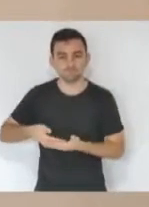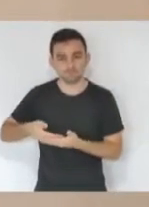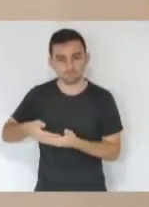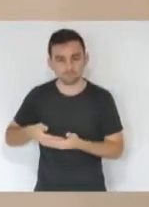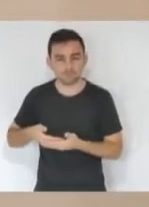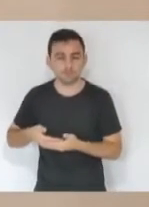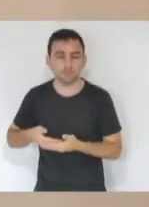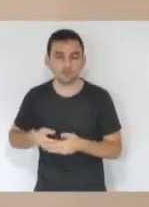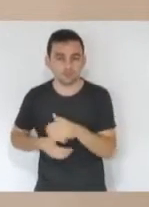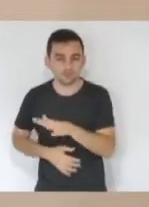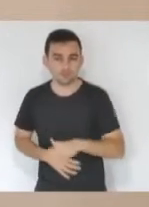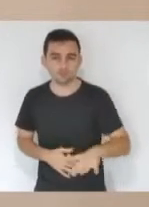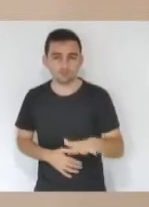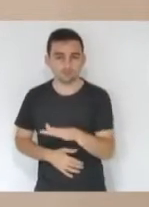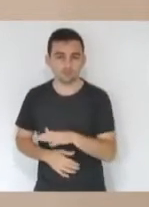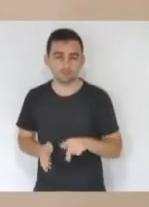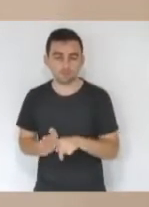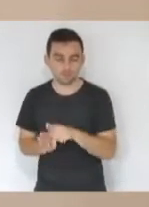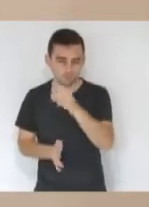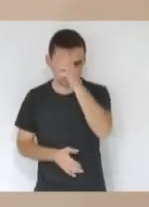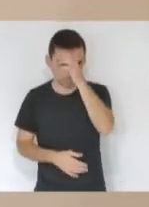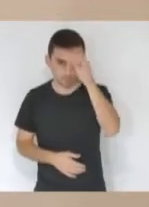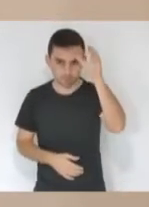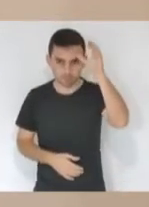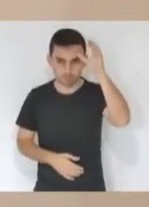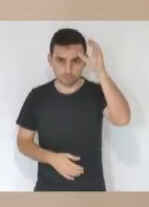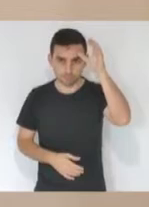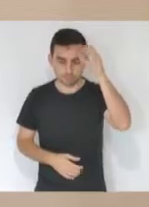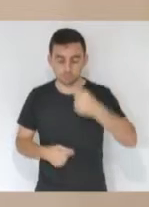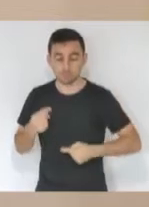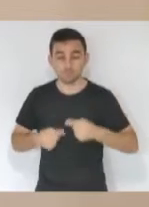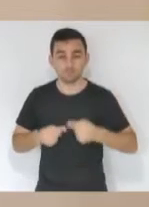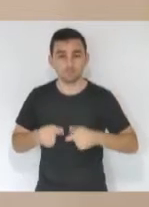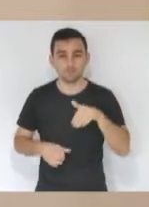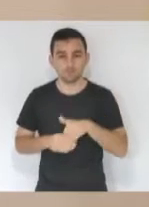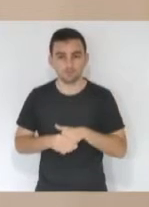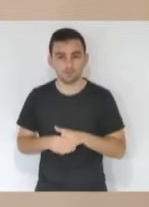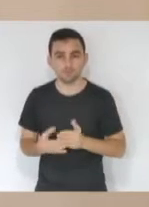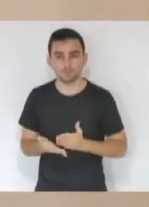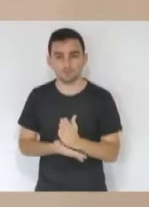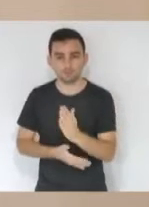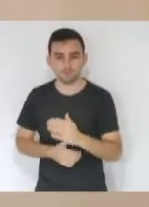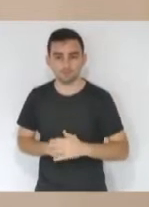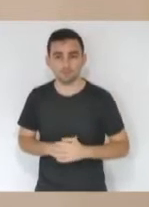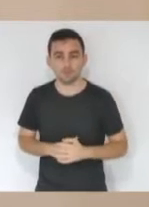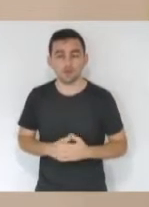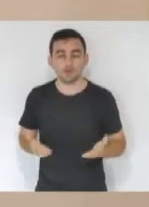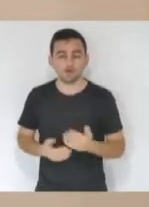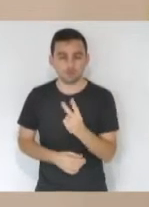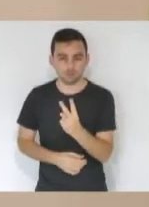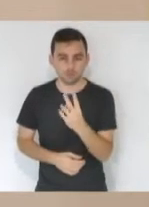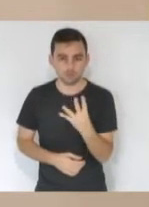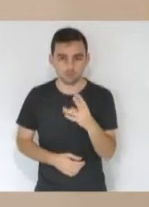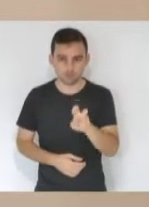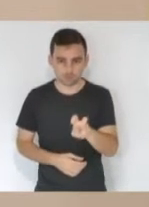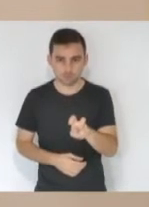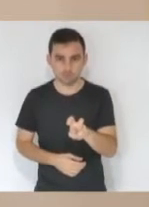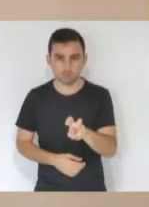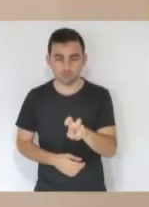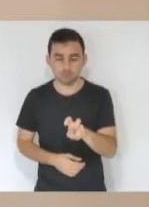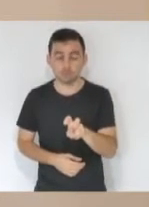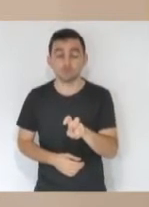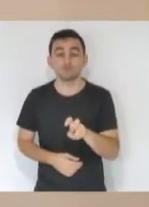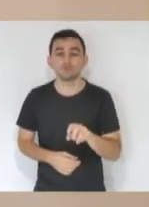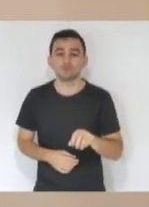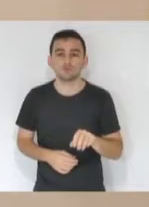central de criciúma discussão votação aprovado moção 245 deputado já em romper apelando ao